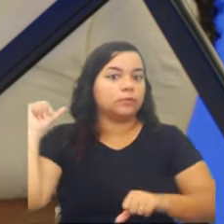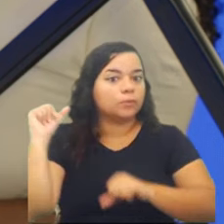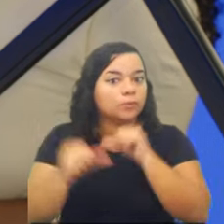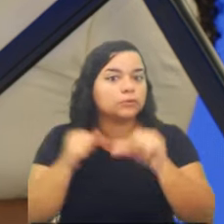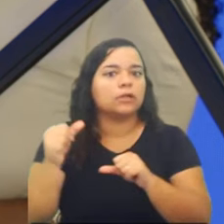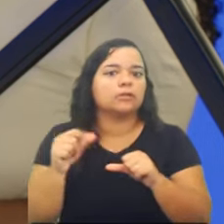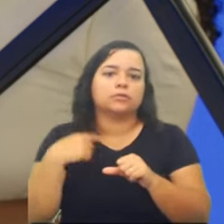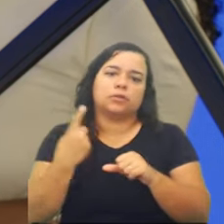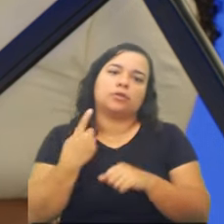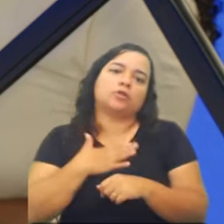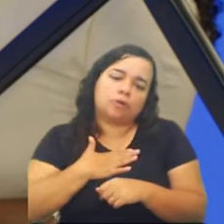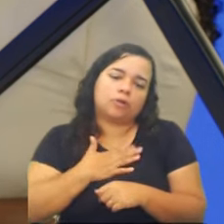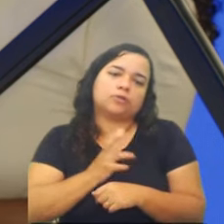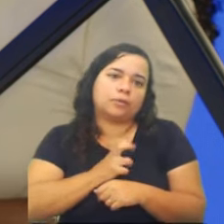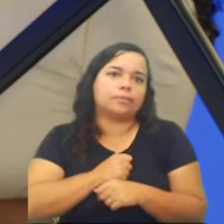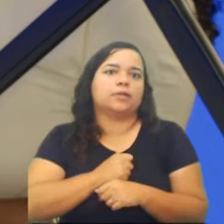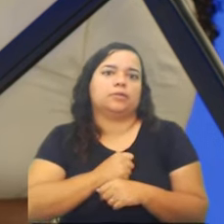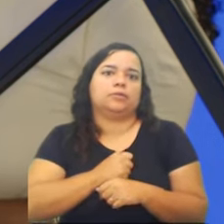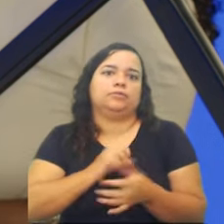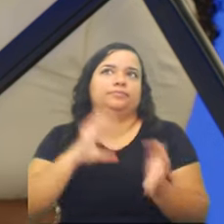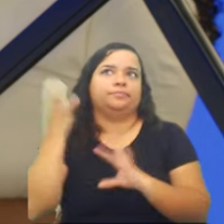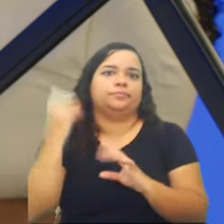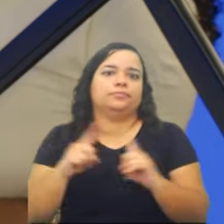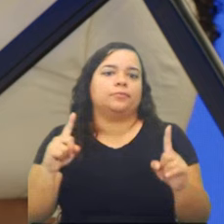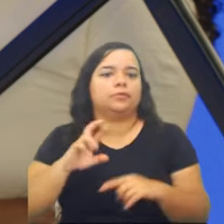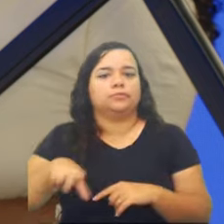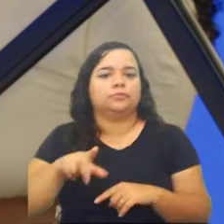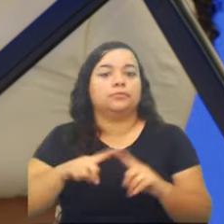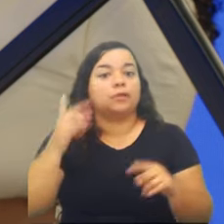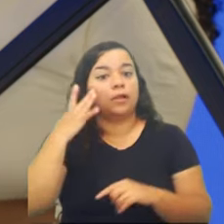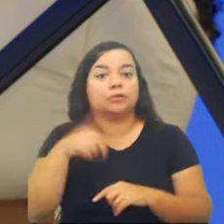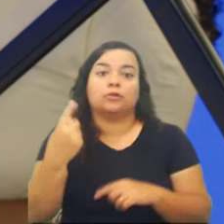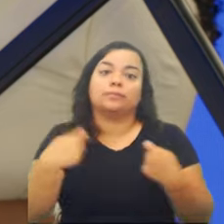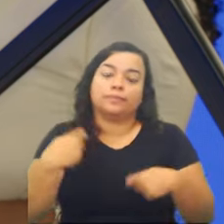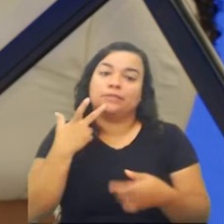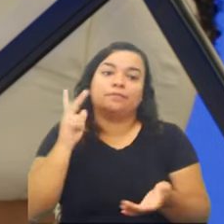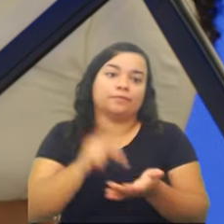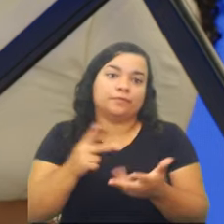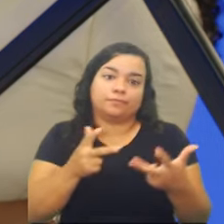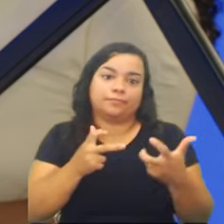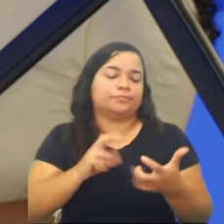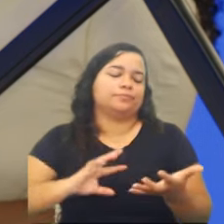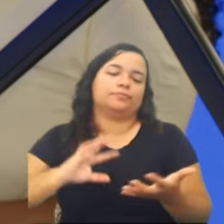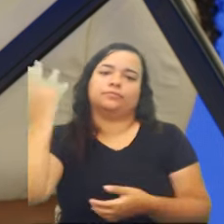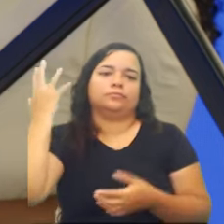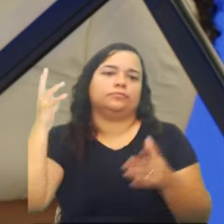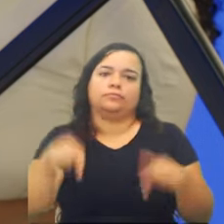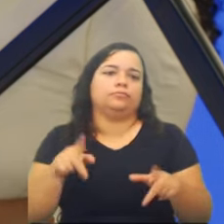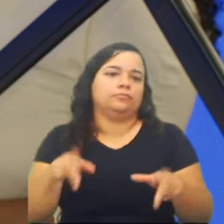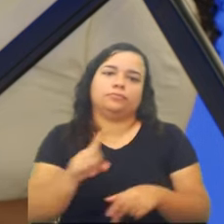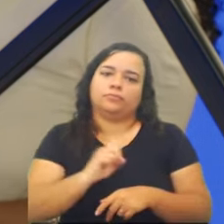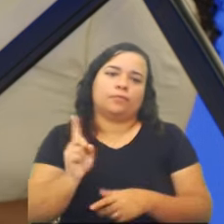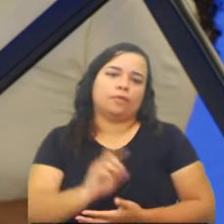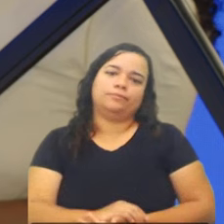a mudança não a gente adoraria que fosse do dia paraa noite mas eu acho que a gente precisa ser realista não vai acontecer ser